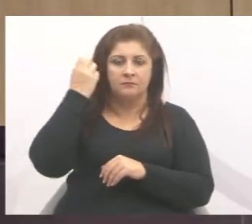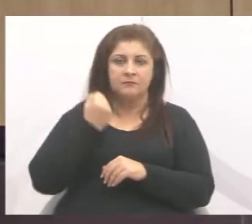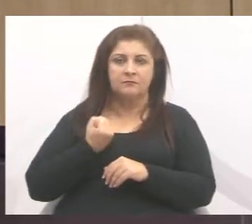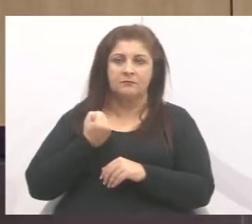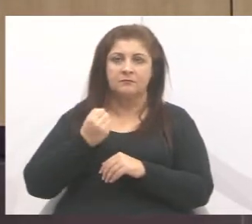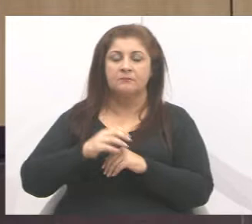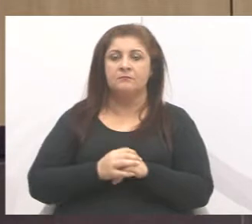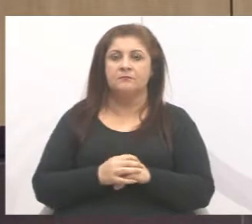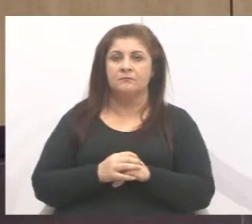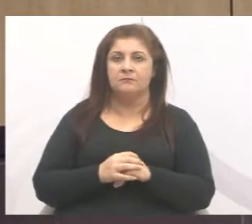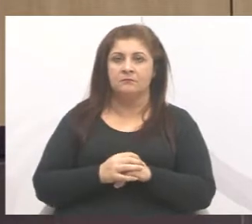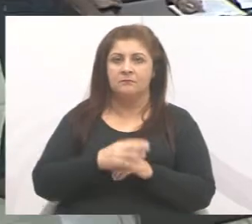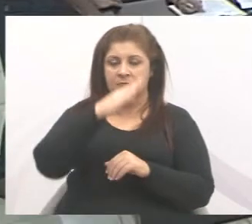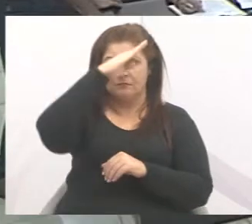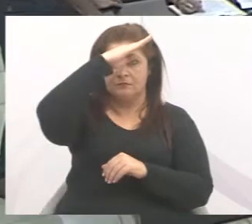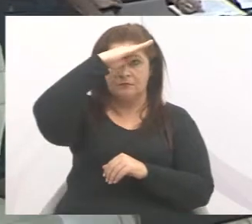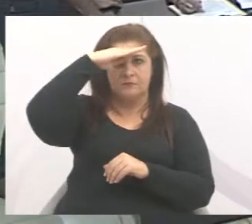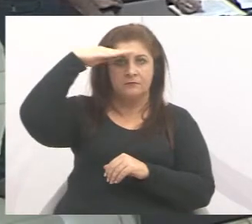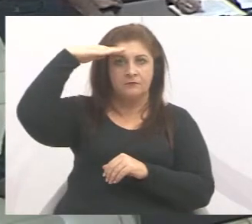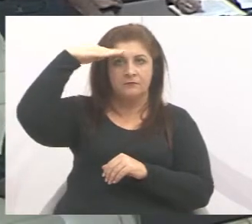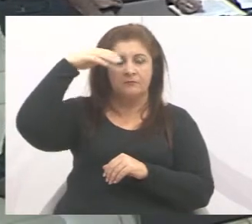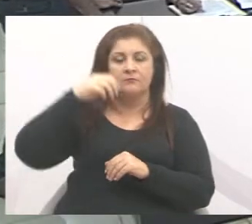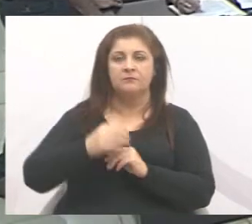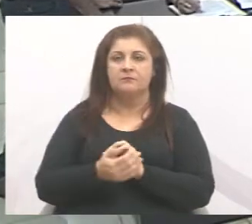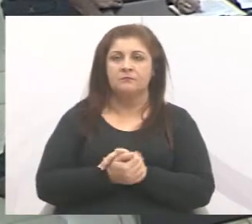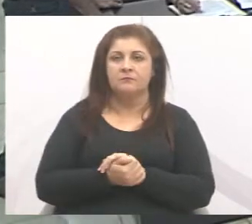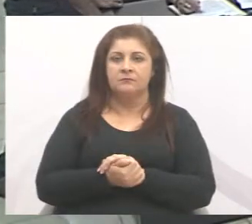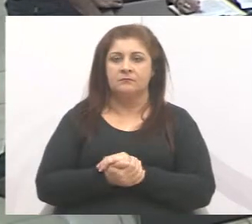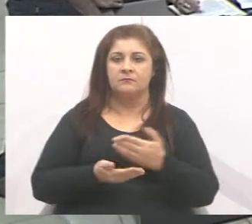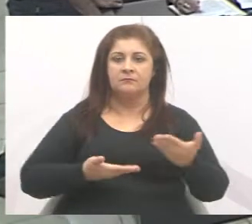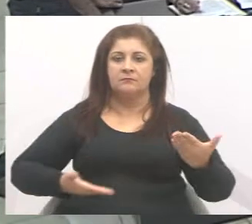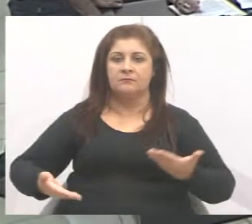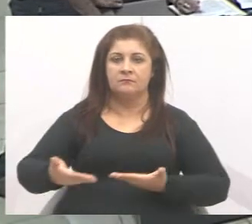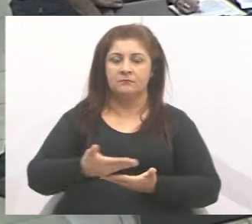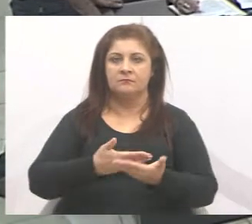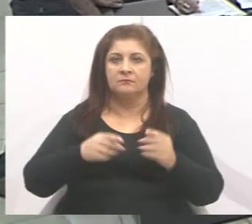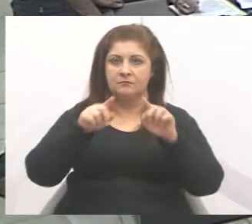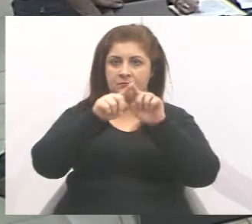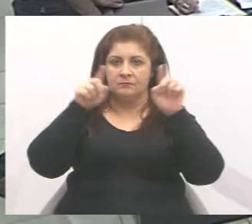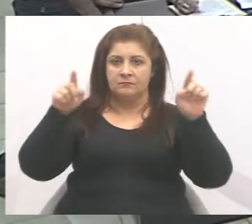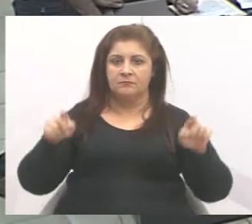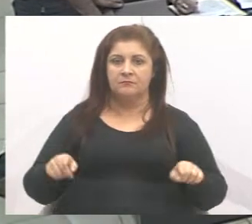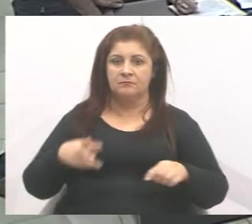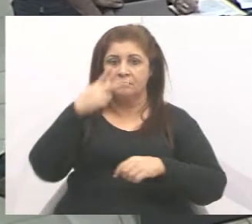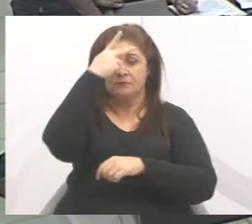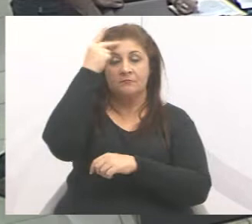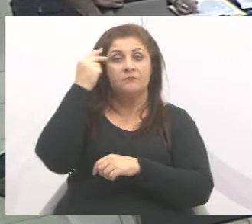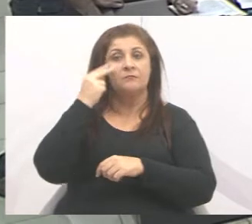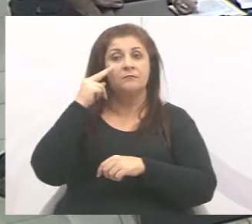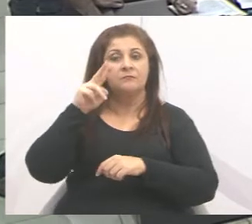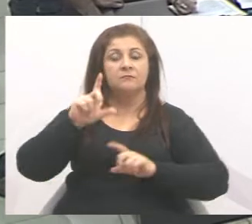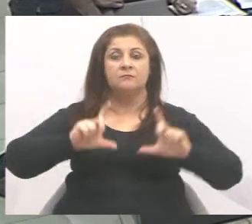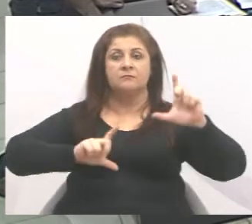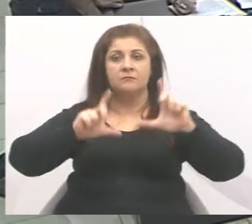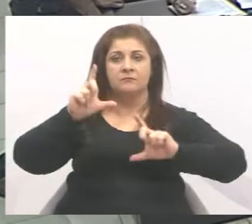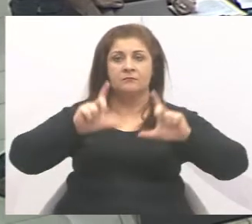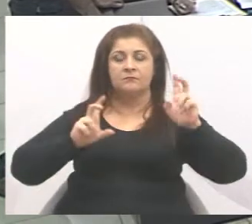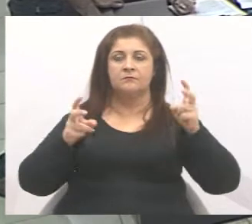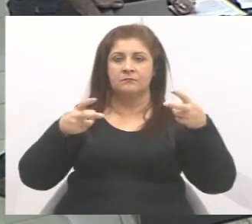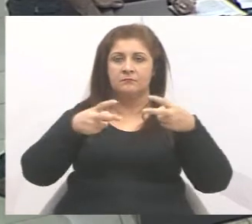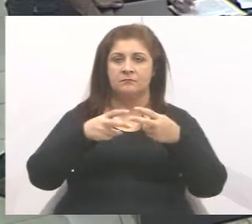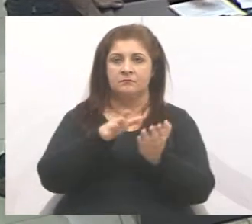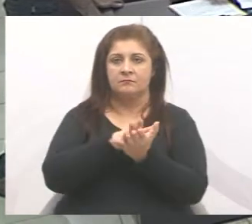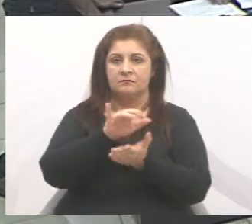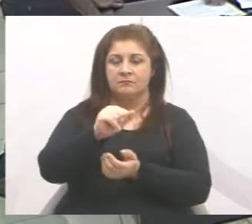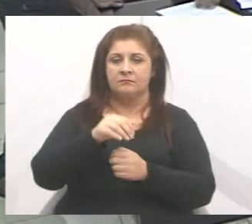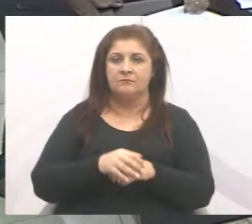Amizade e Maria Amélia, servidores e de todo o público que nos assiste pela TV Câmara de